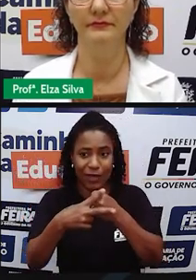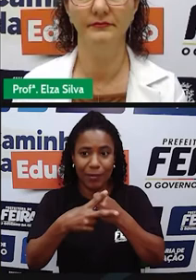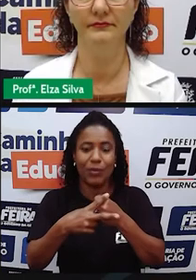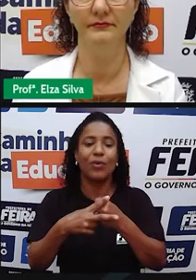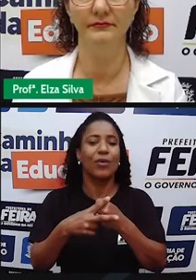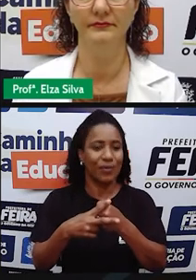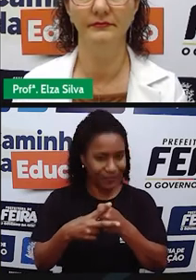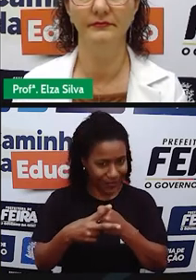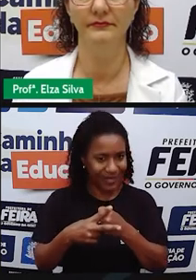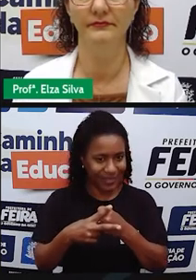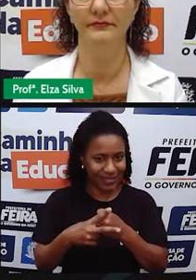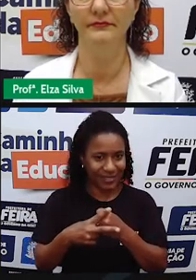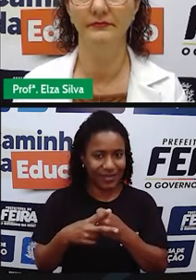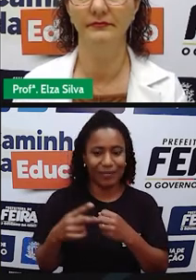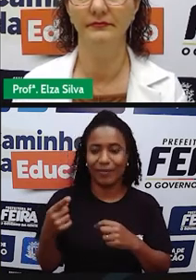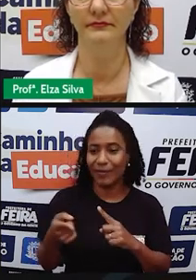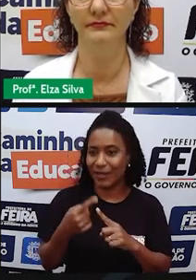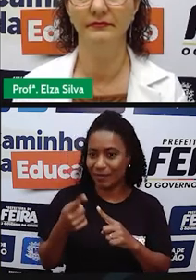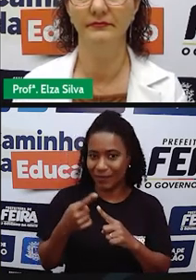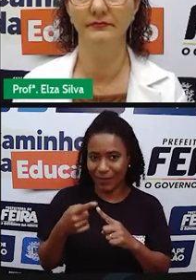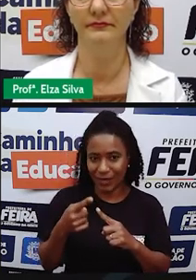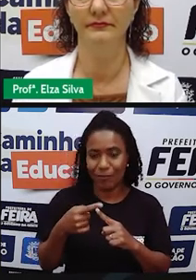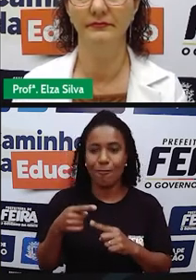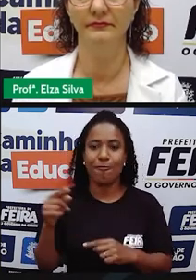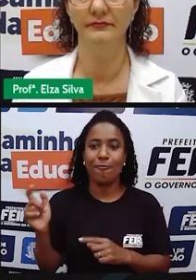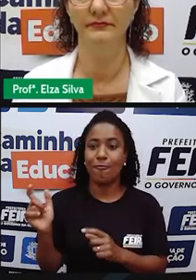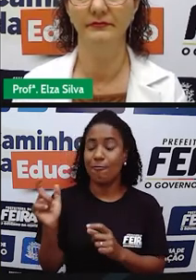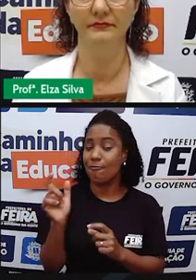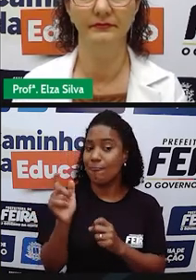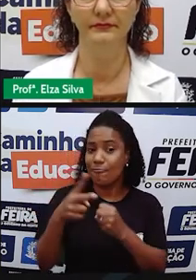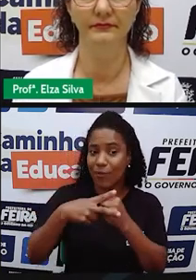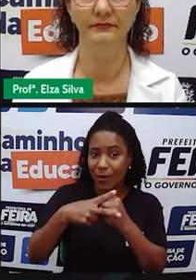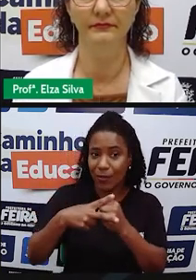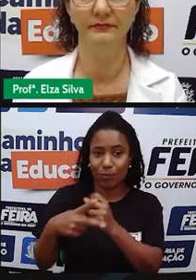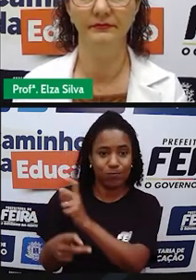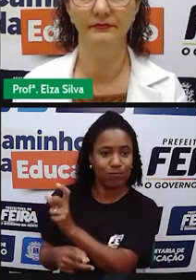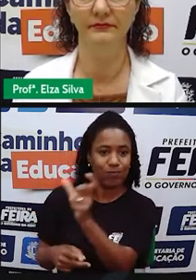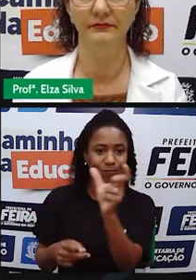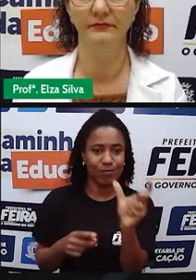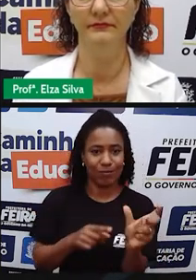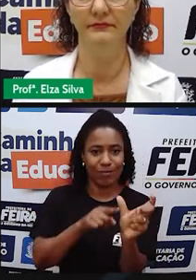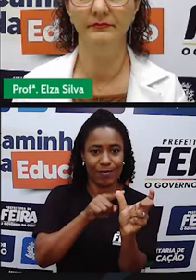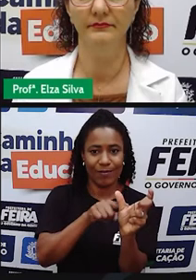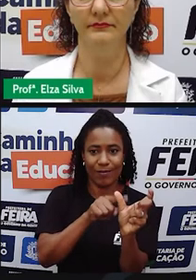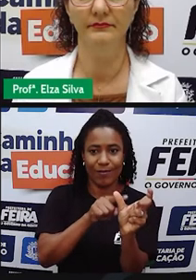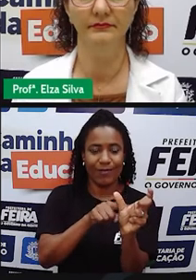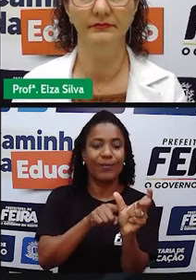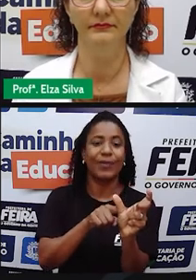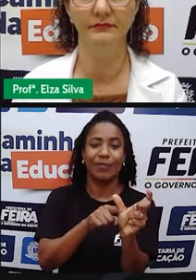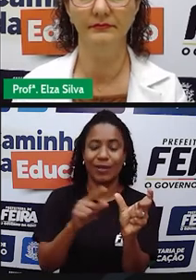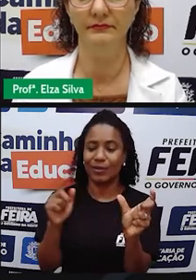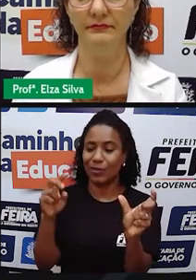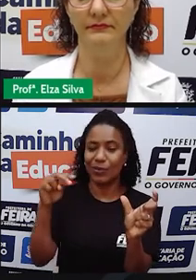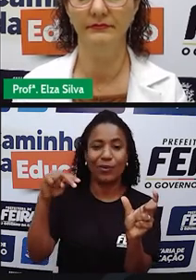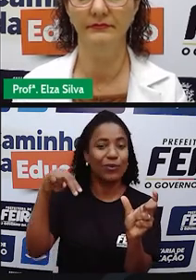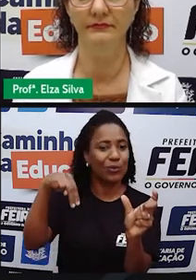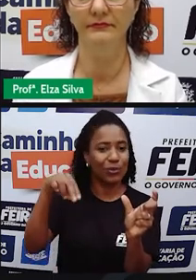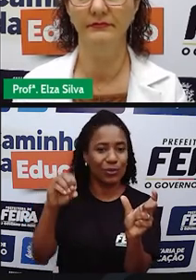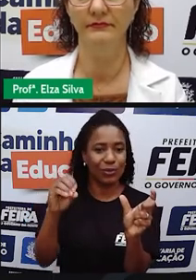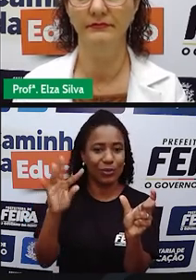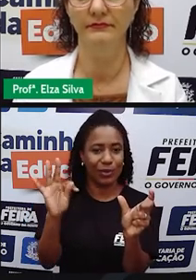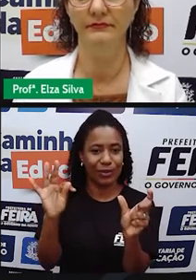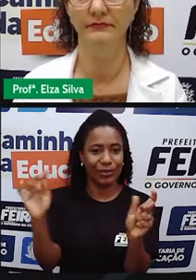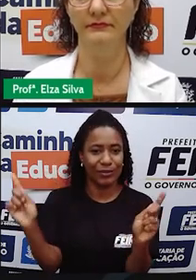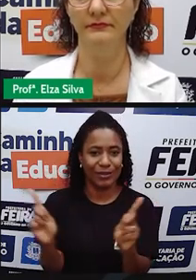now, a gente vai iniciar com o verbo, nós iremos colocar o not, mas de uma forma auxiliar. Então, a gente vai usar